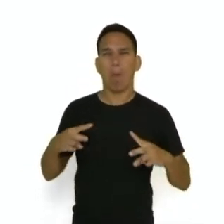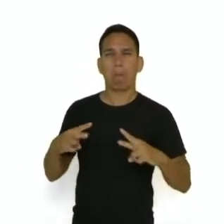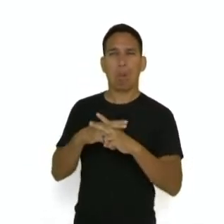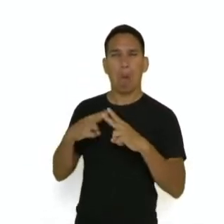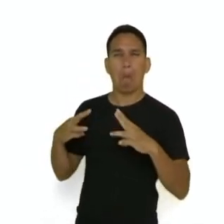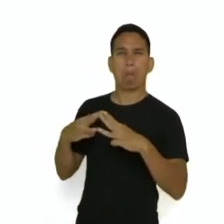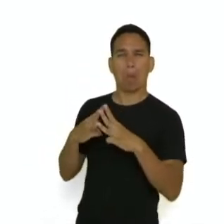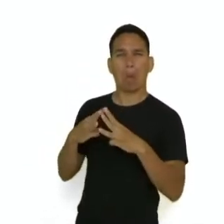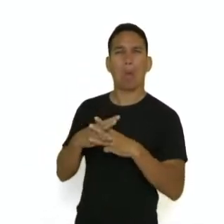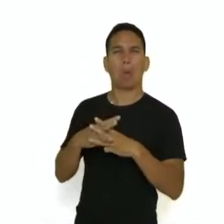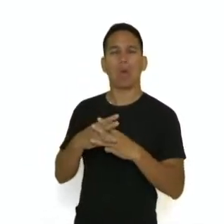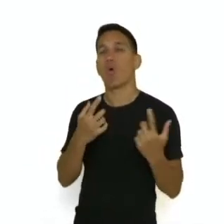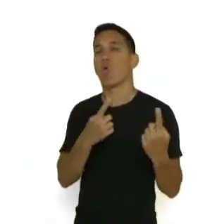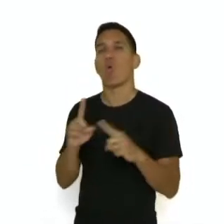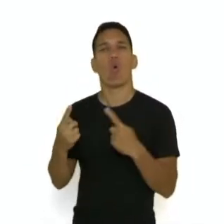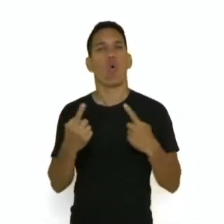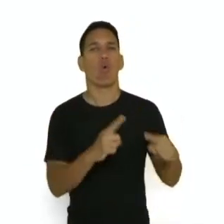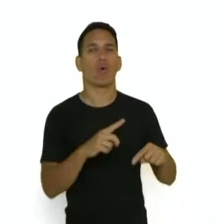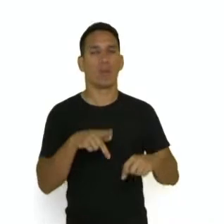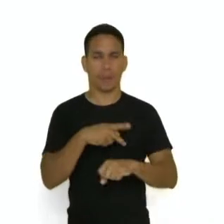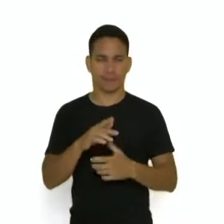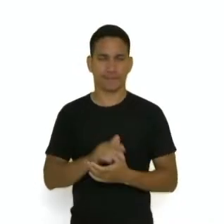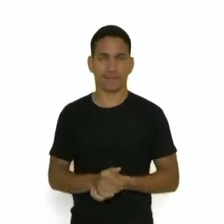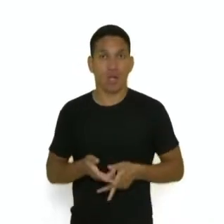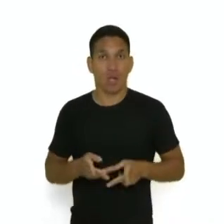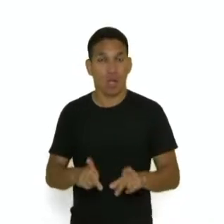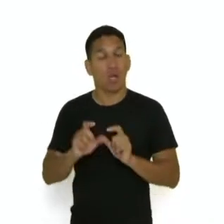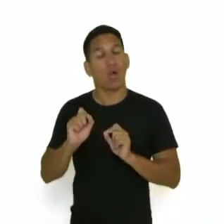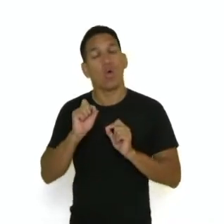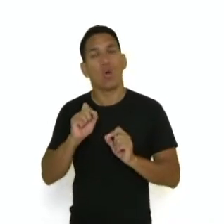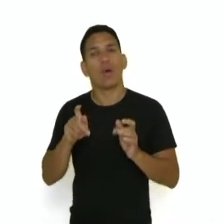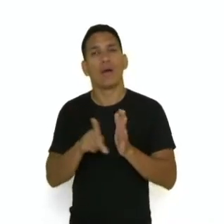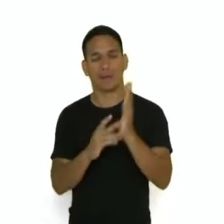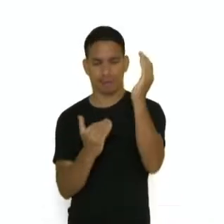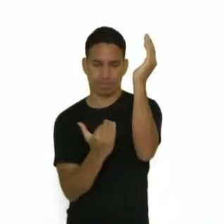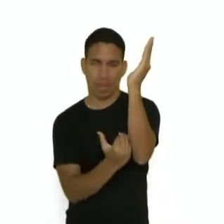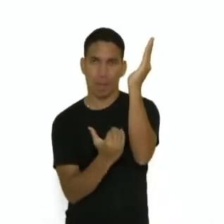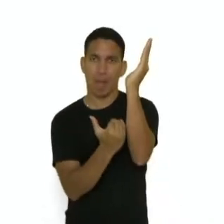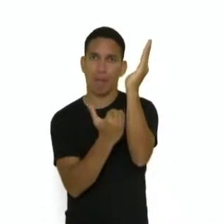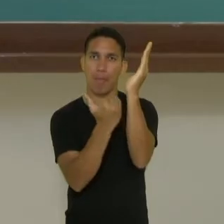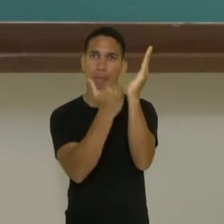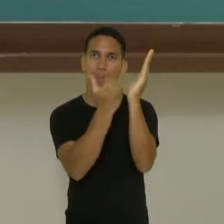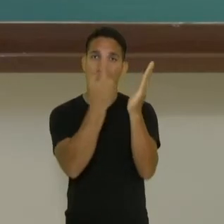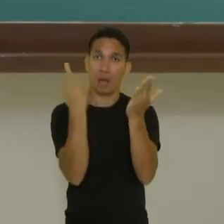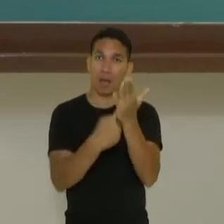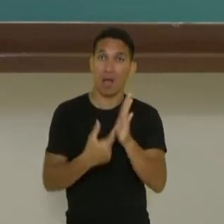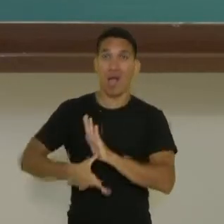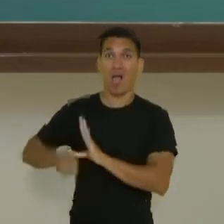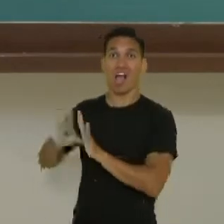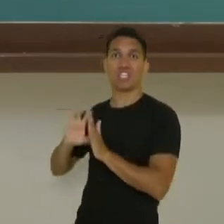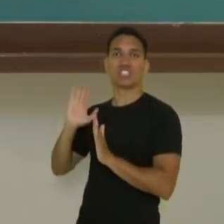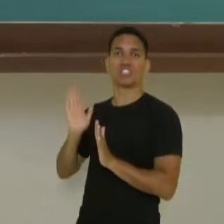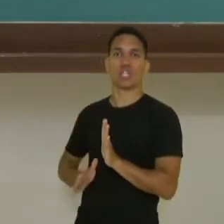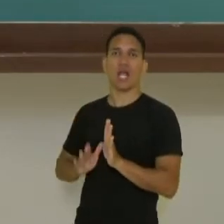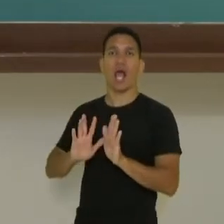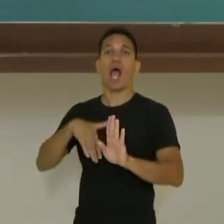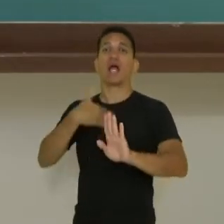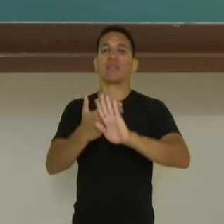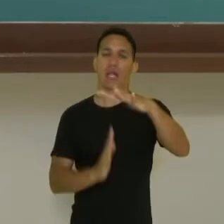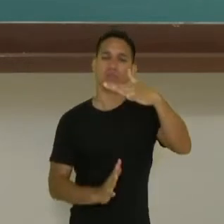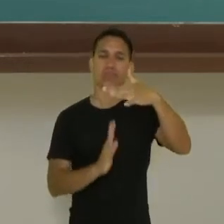A perspectiva se dá na existência de uma escala pré-determinada de evolução rumo à